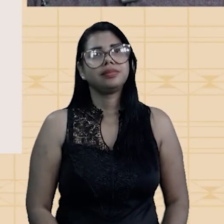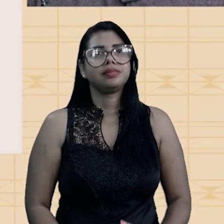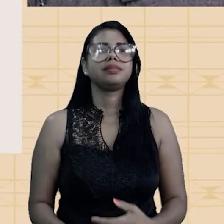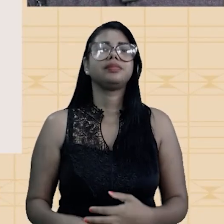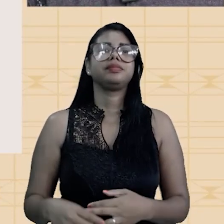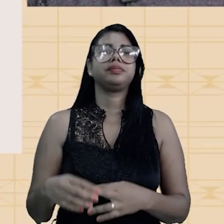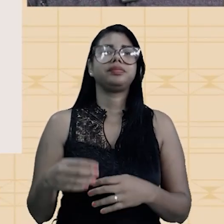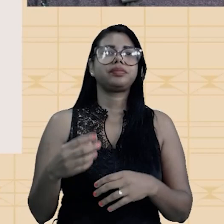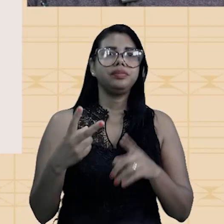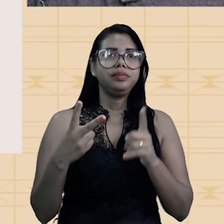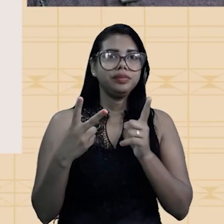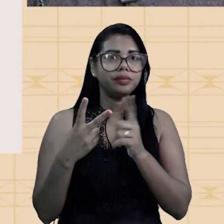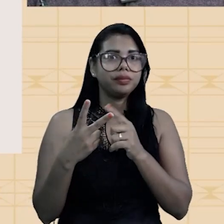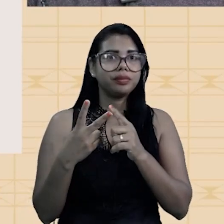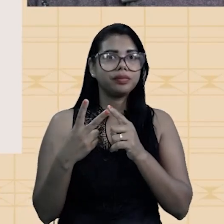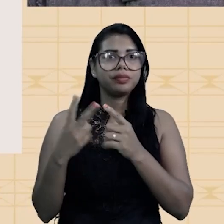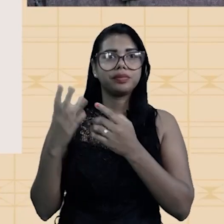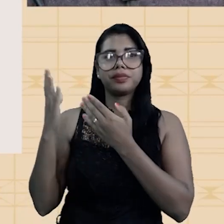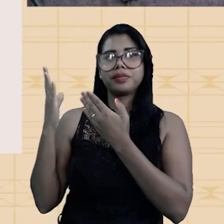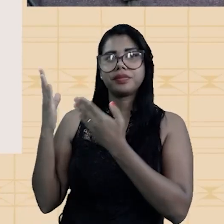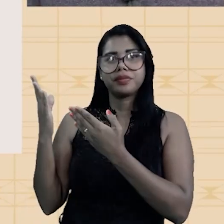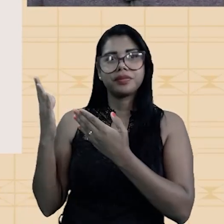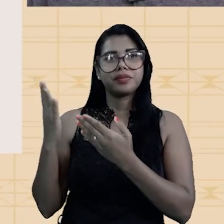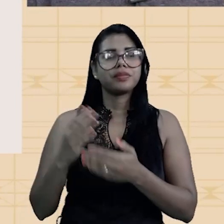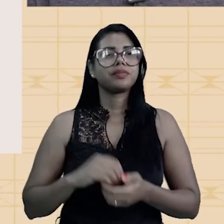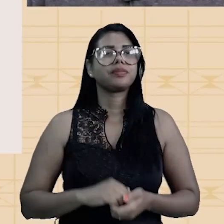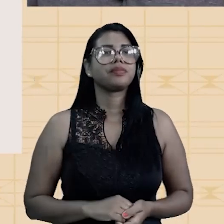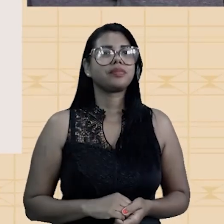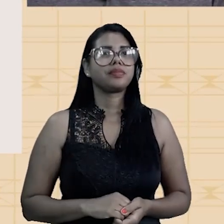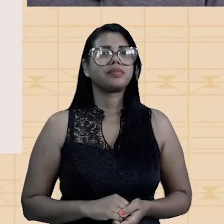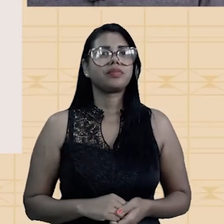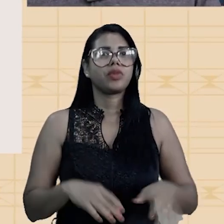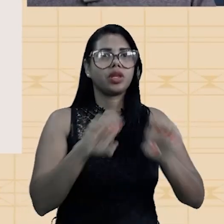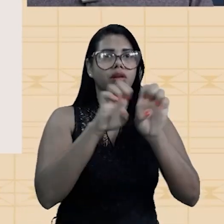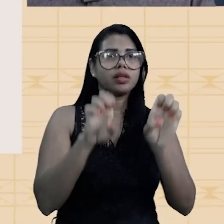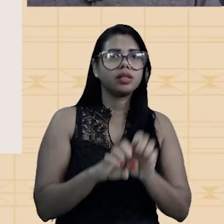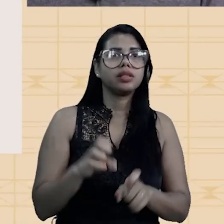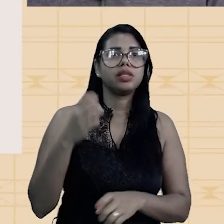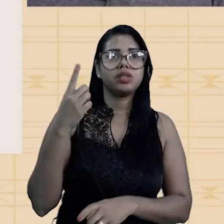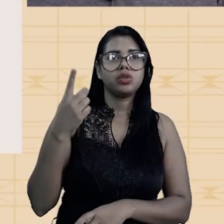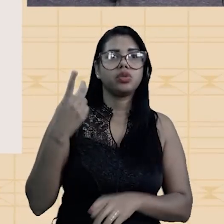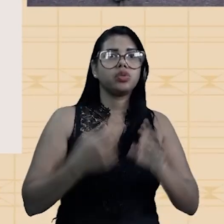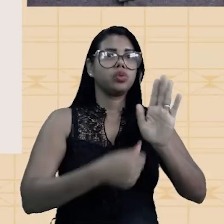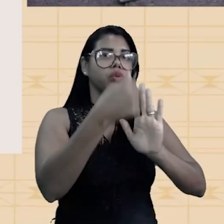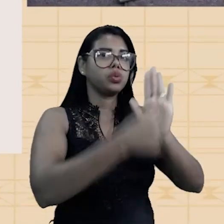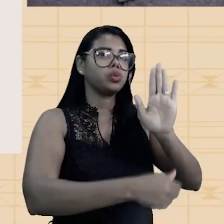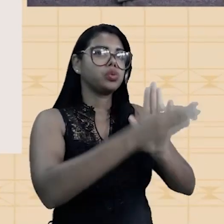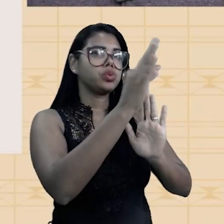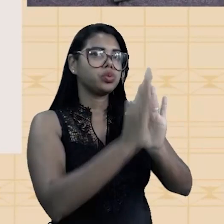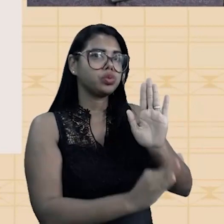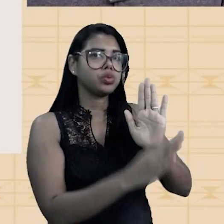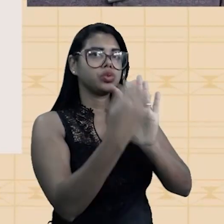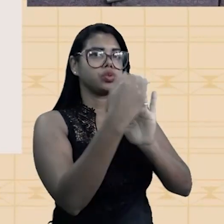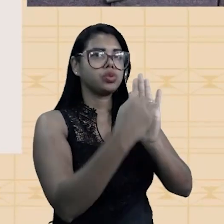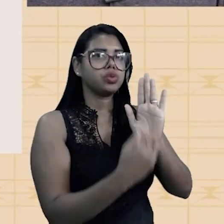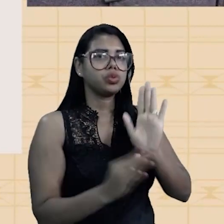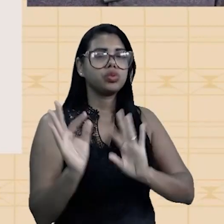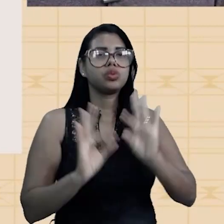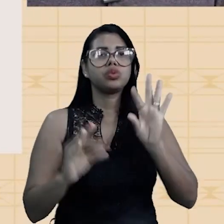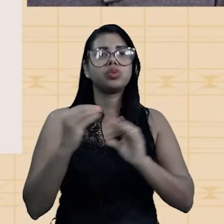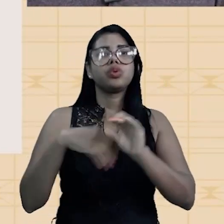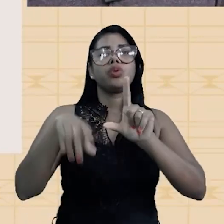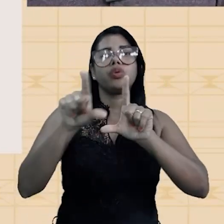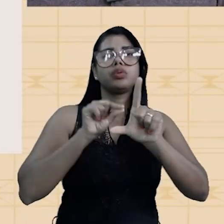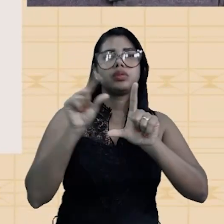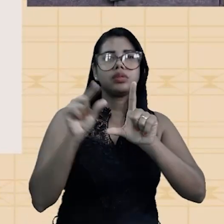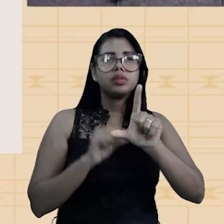2, desenvolvimento 1. Quando ela faz isso, ela segue essa ordem, né? Isso é uma seleção, uma boa seleção, uma